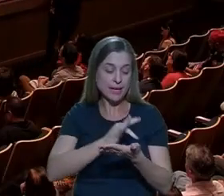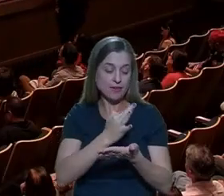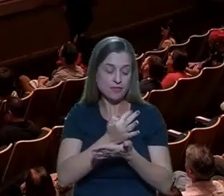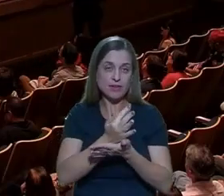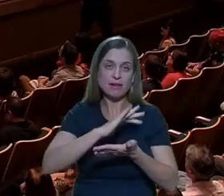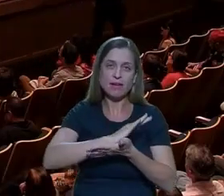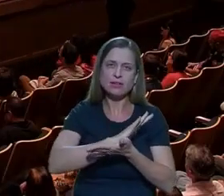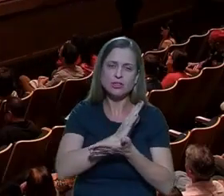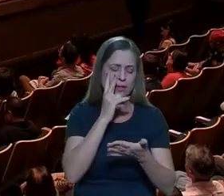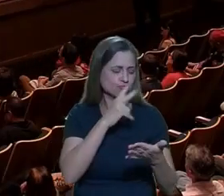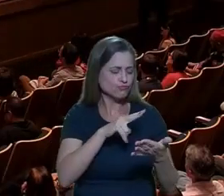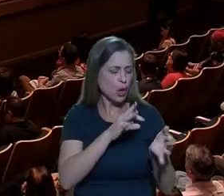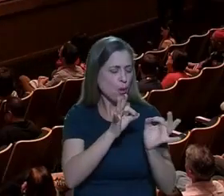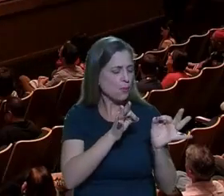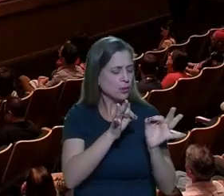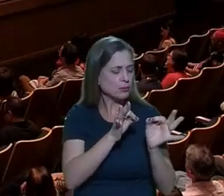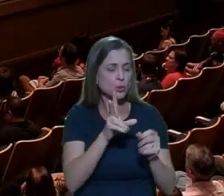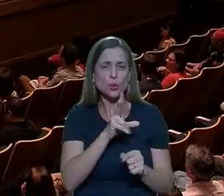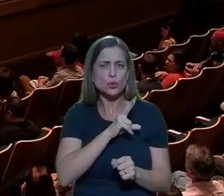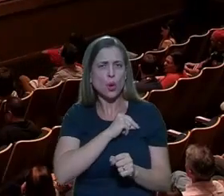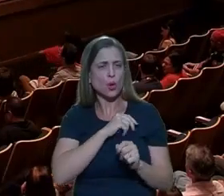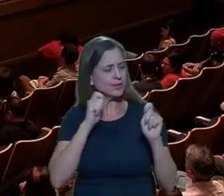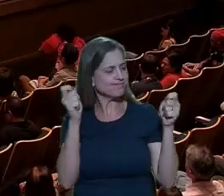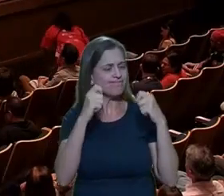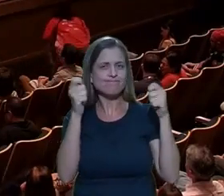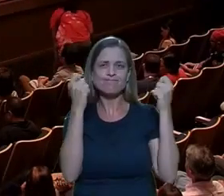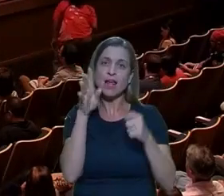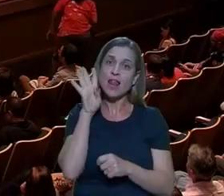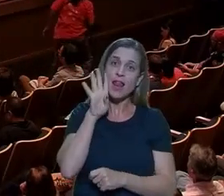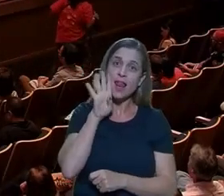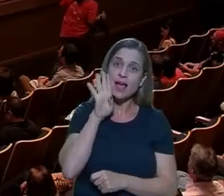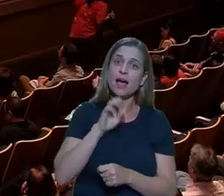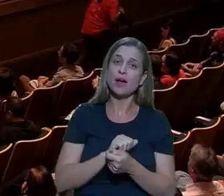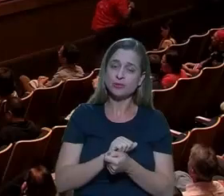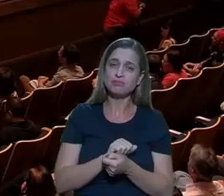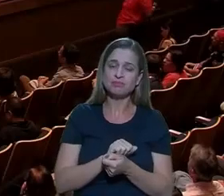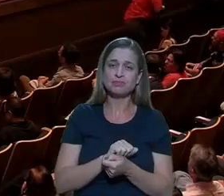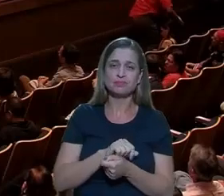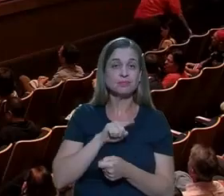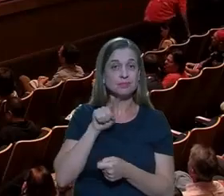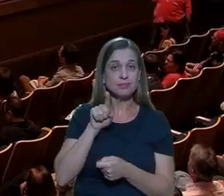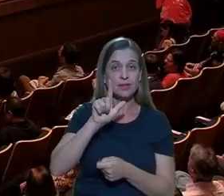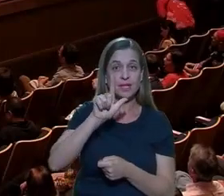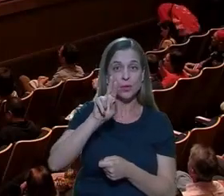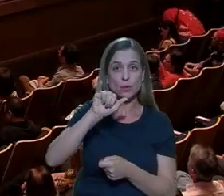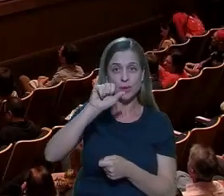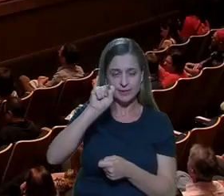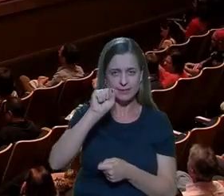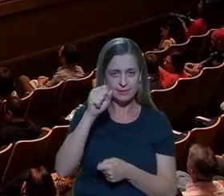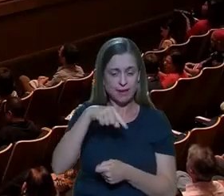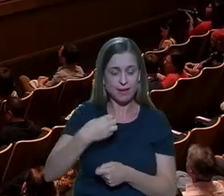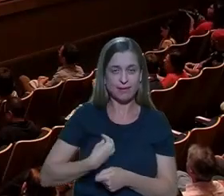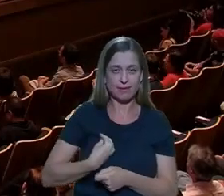e eu fui ver a programação, eu pensei, nossa, que festival legal, porque, se eu não me engano, acho que o Luiz Fernando Veríssimo estava nessa edição, e eu morava no Rio